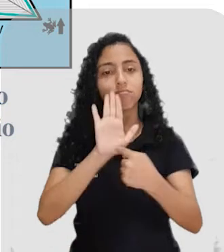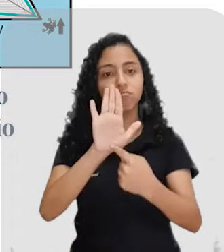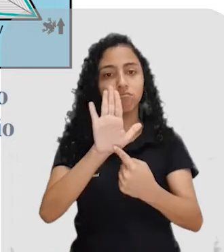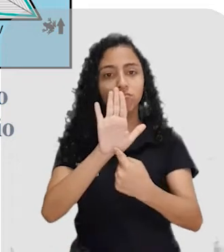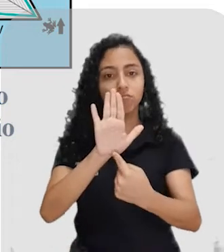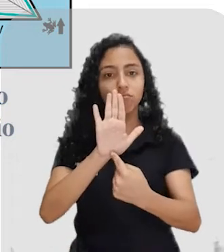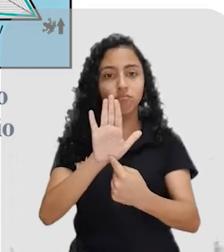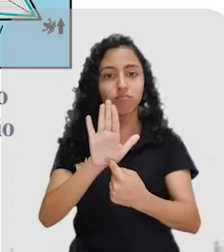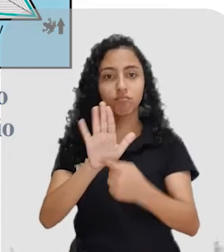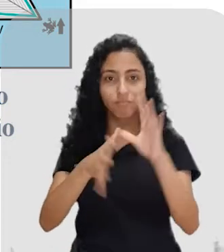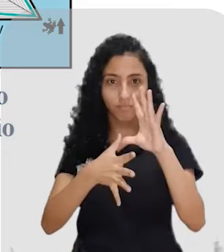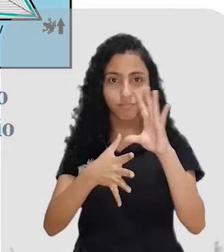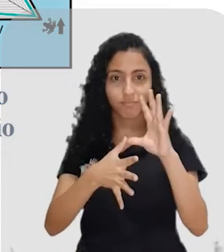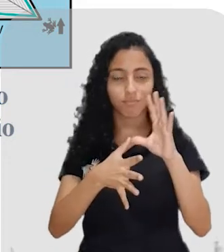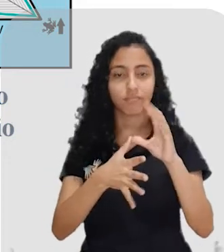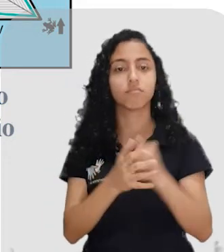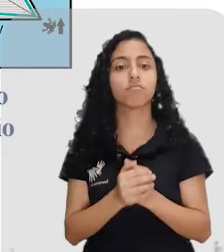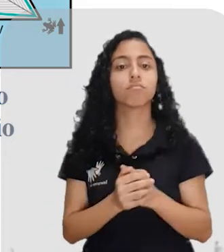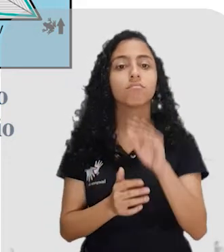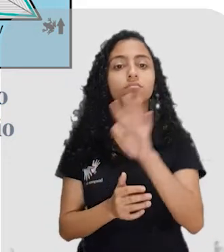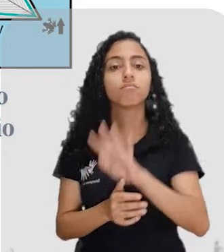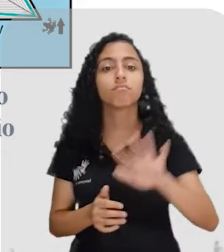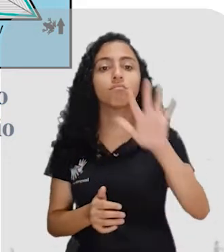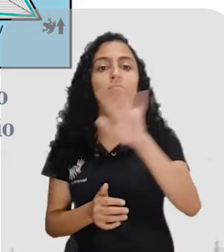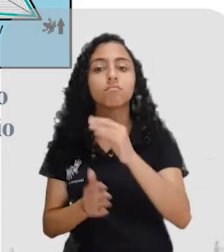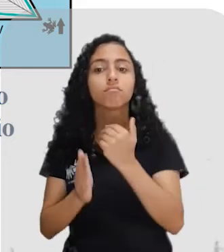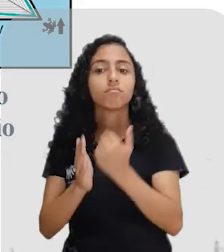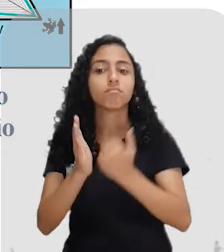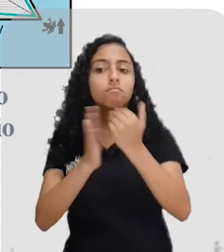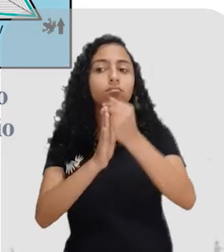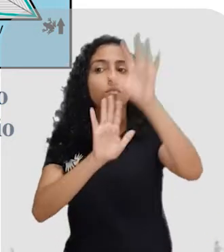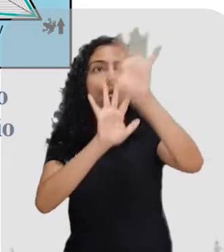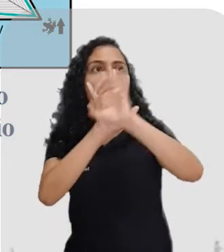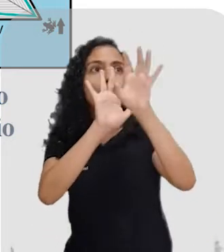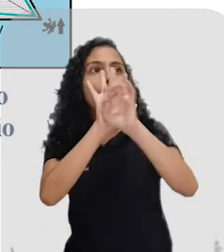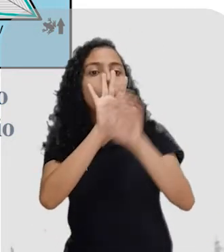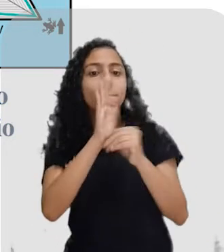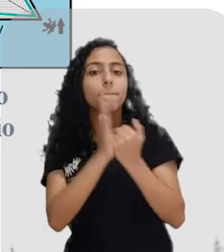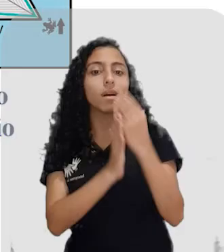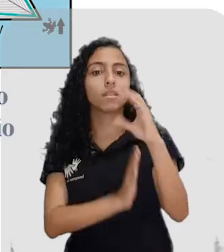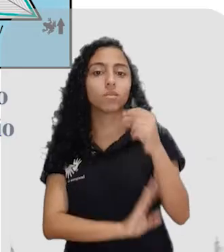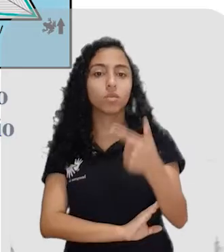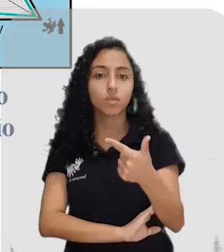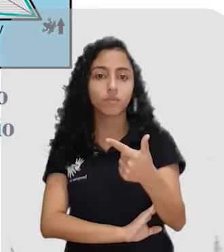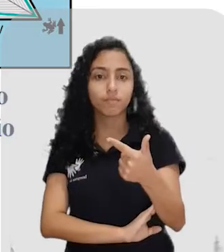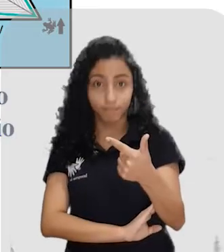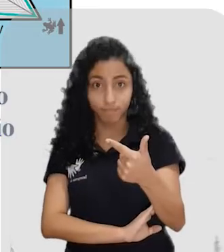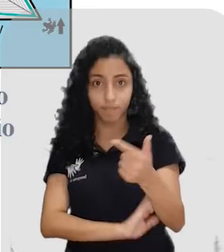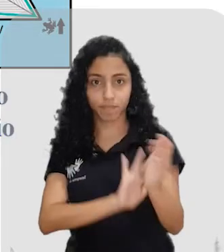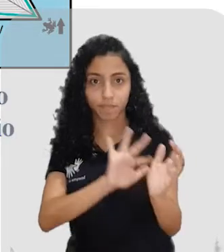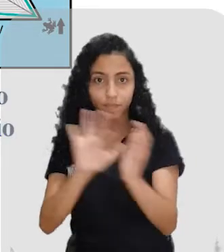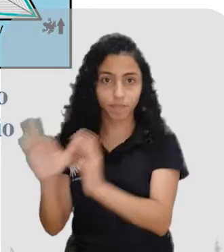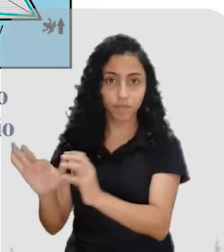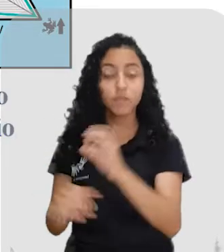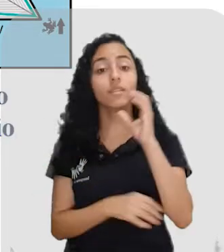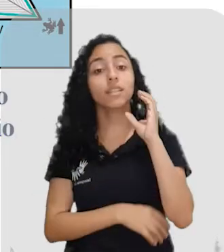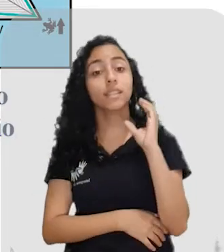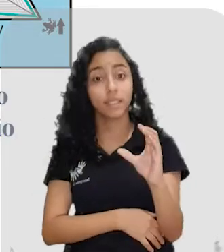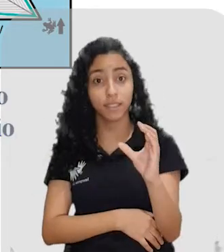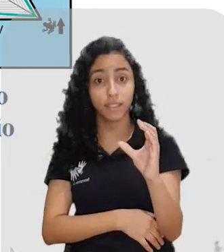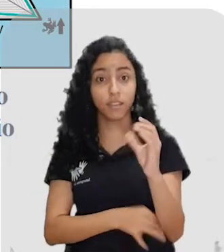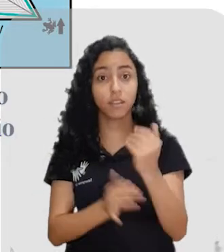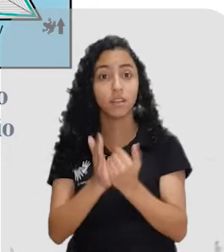ele vai mostrar todas as áreas que estão ali mostradas no mapa, que seriam as áreas com maior ganho de sequestro de carbono. O modelo